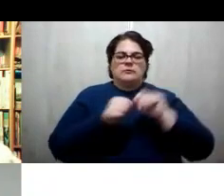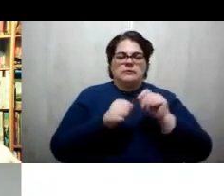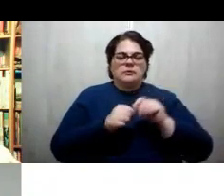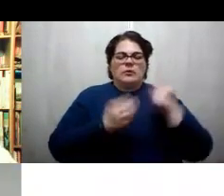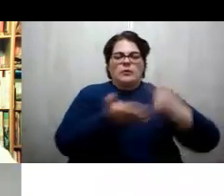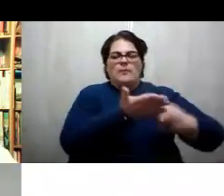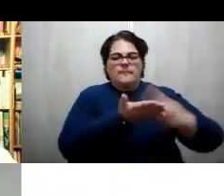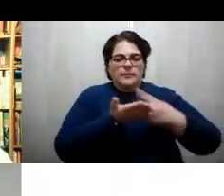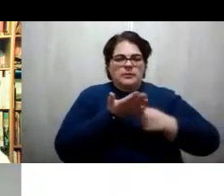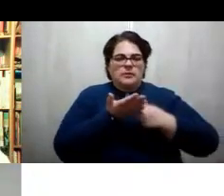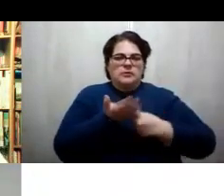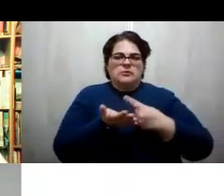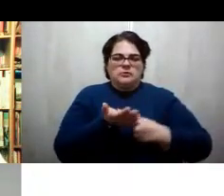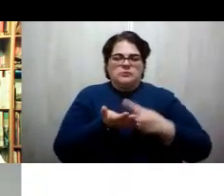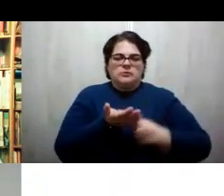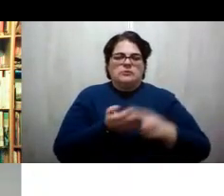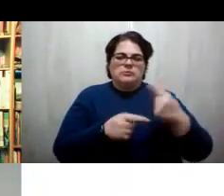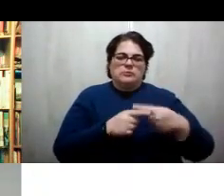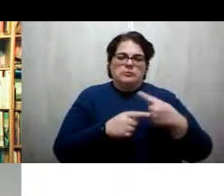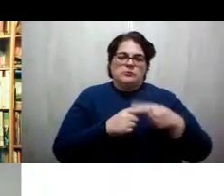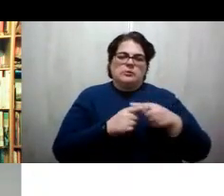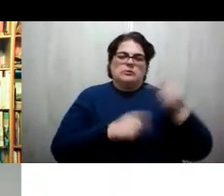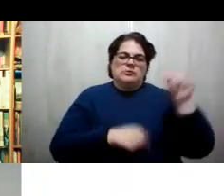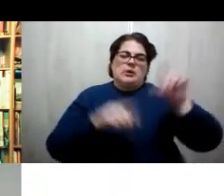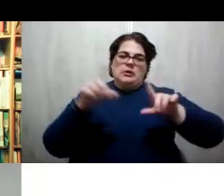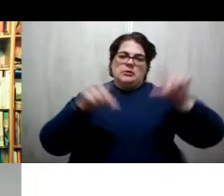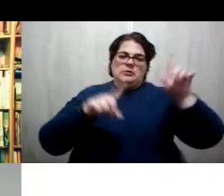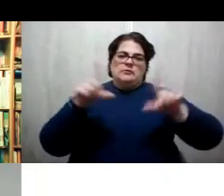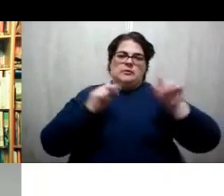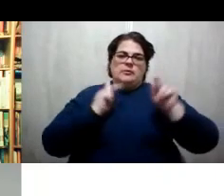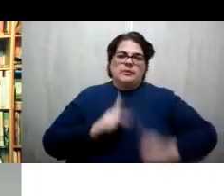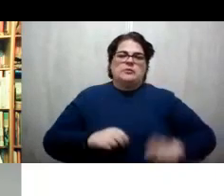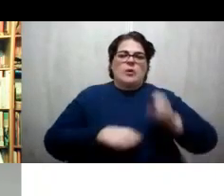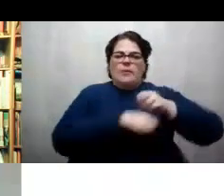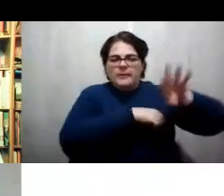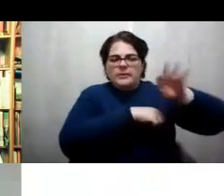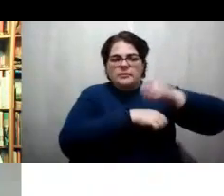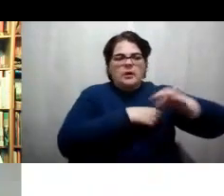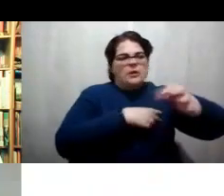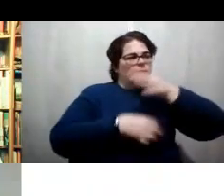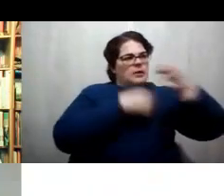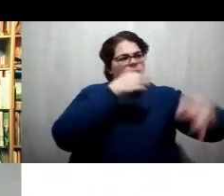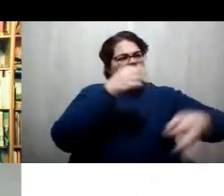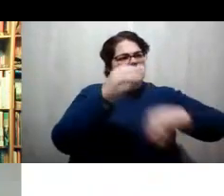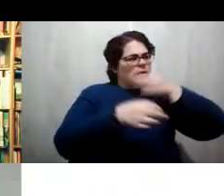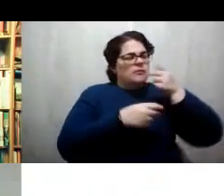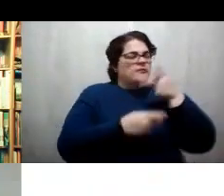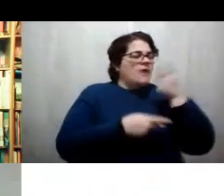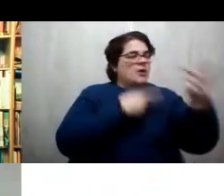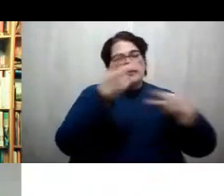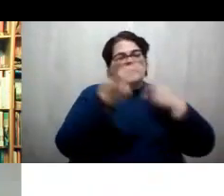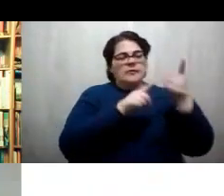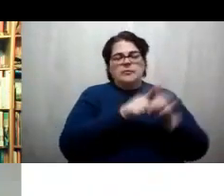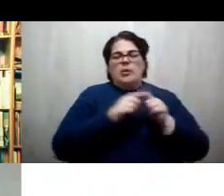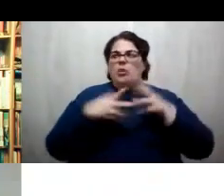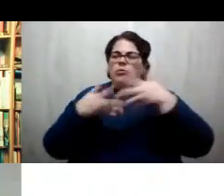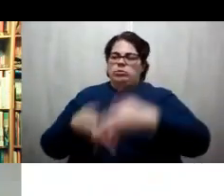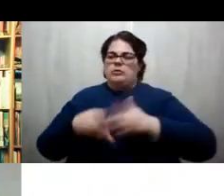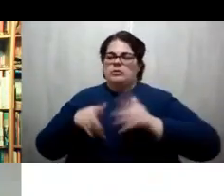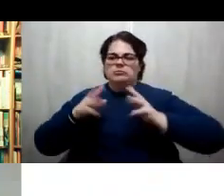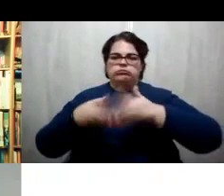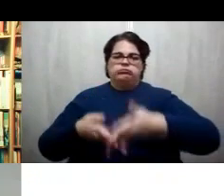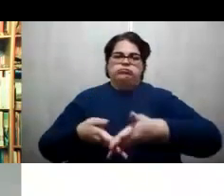Porque na televisão os comentaristas também vão falando muitas coisas, né? Então o espaço